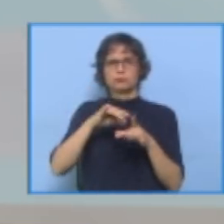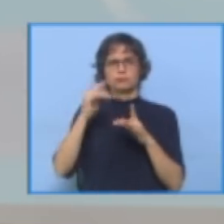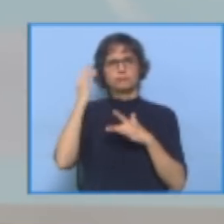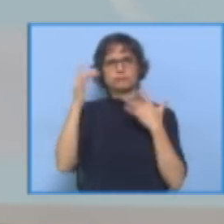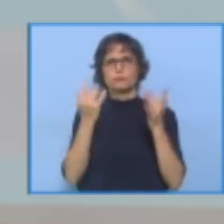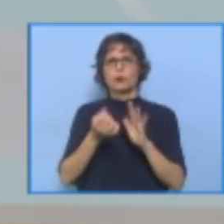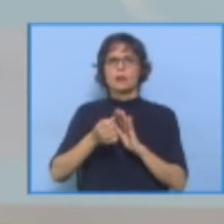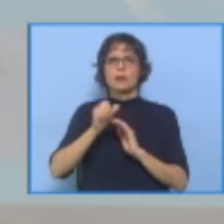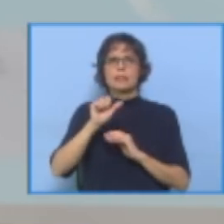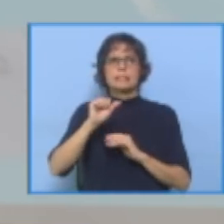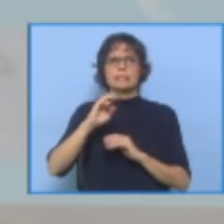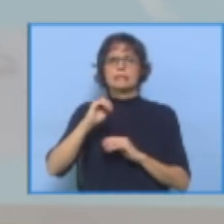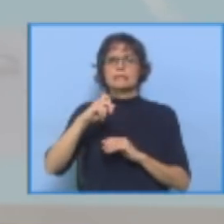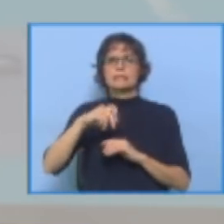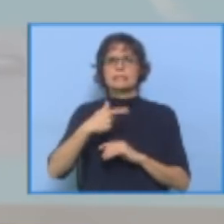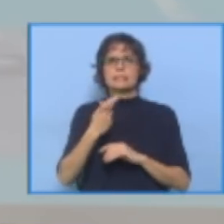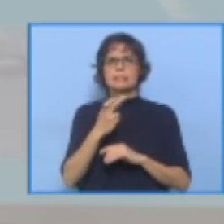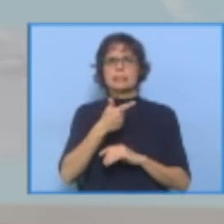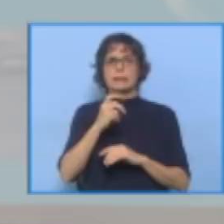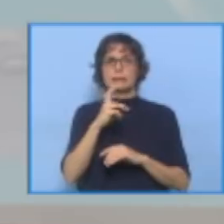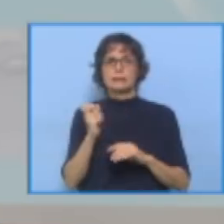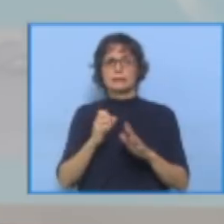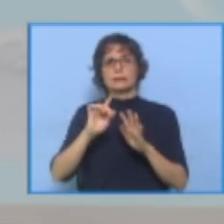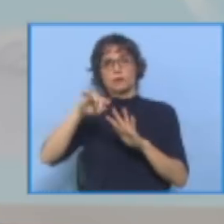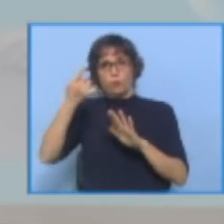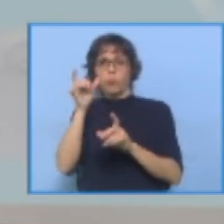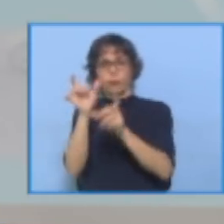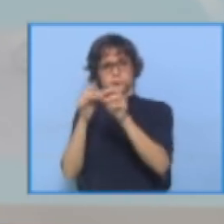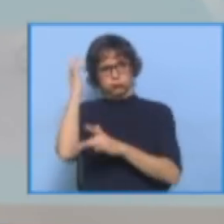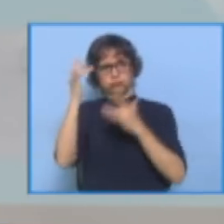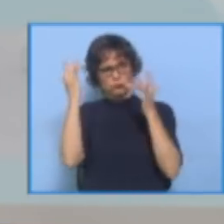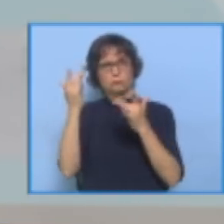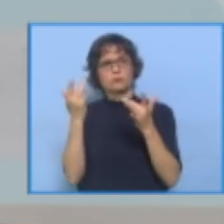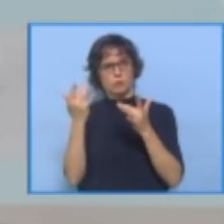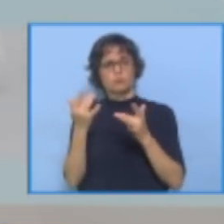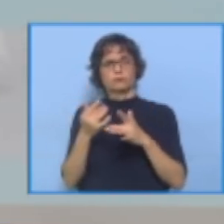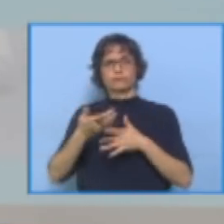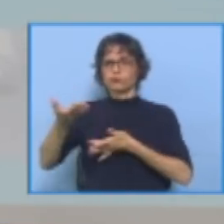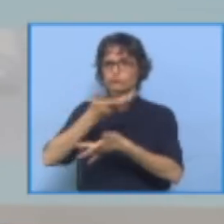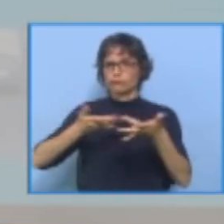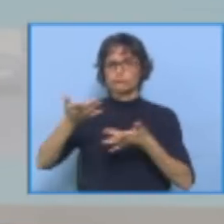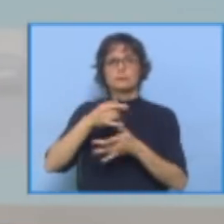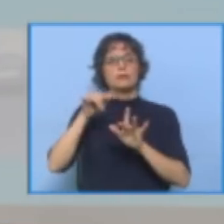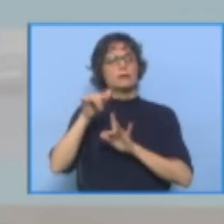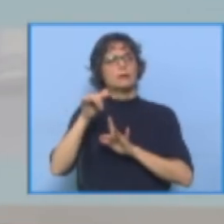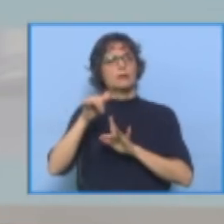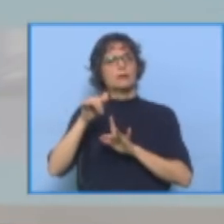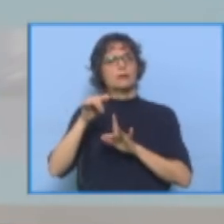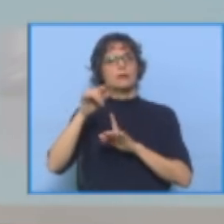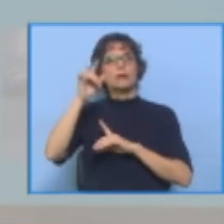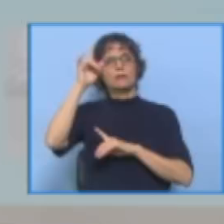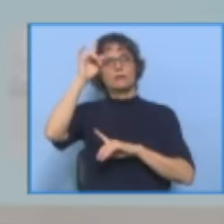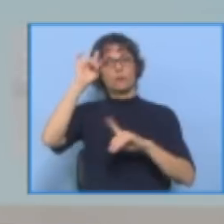Raymond Aron, depois o Paul Ricoeur, que era mais novo do que ele, mas seguiu muito de perto, e tinha como seu grande mestre o Charles